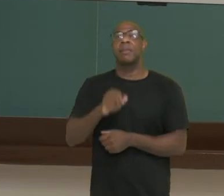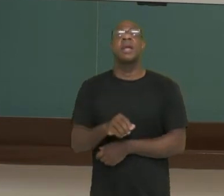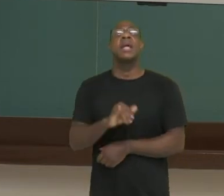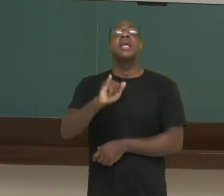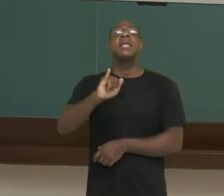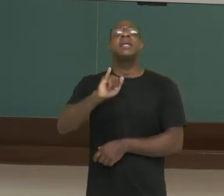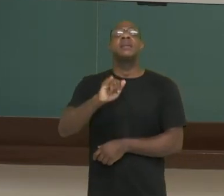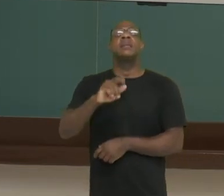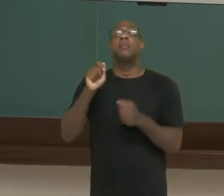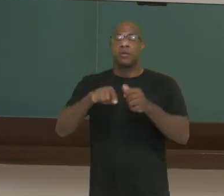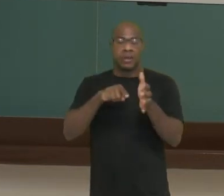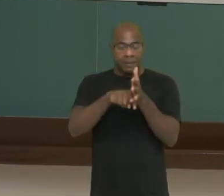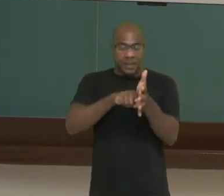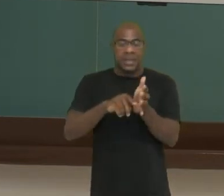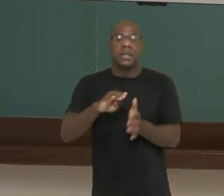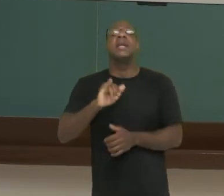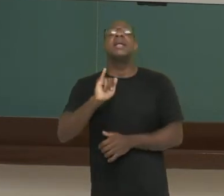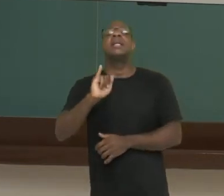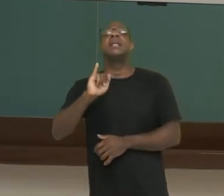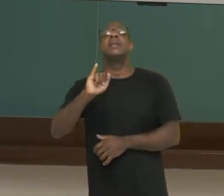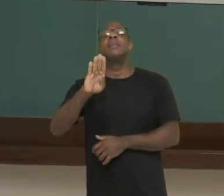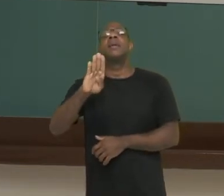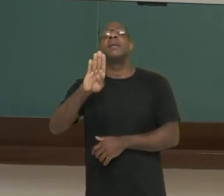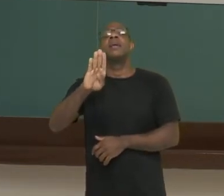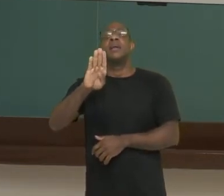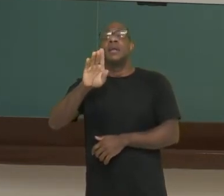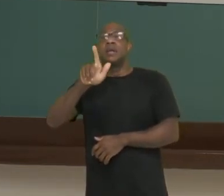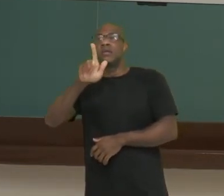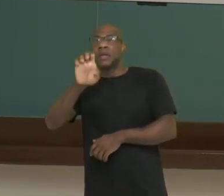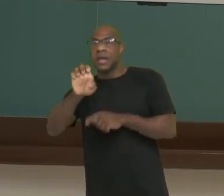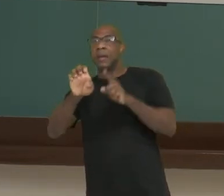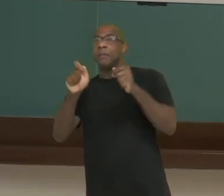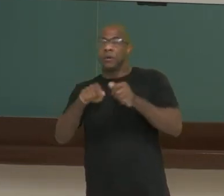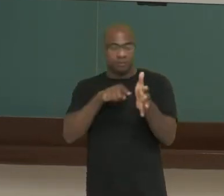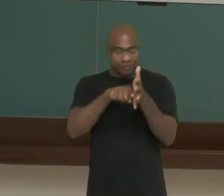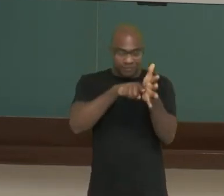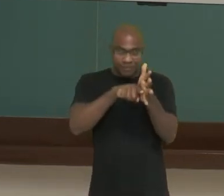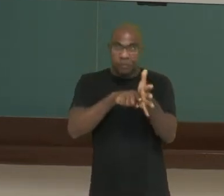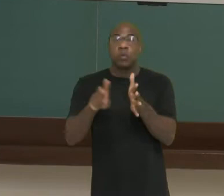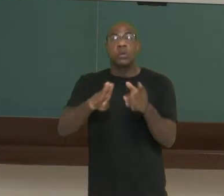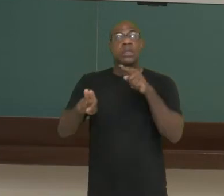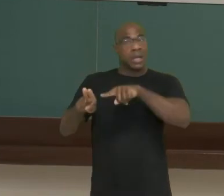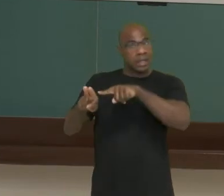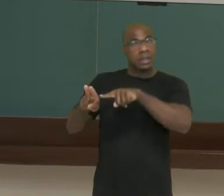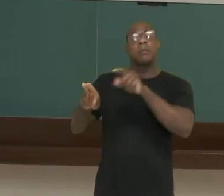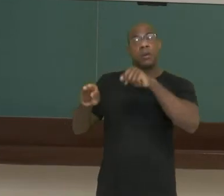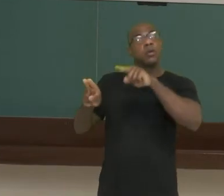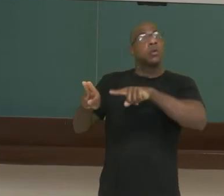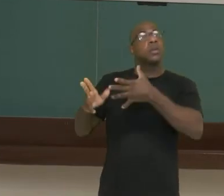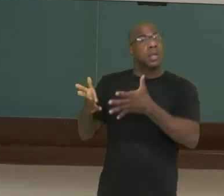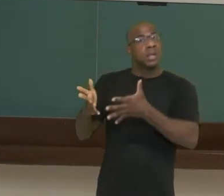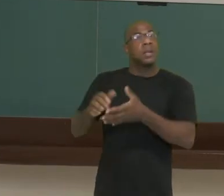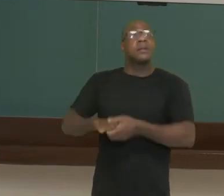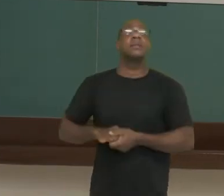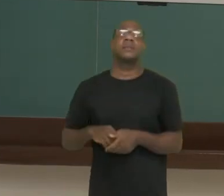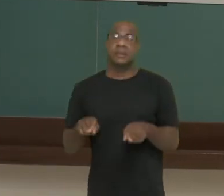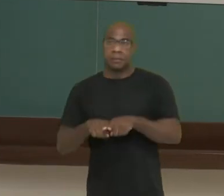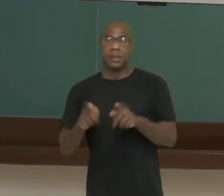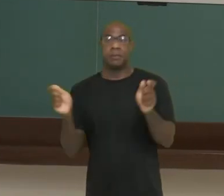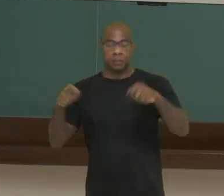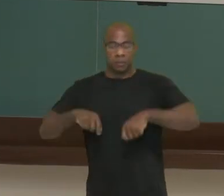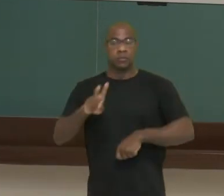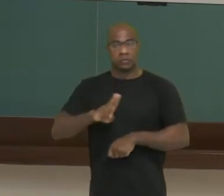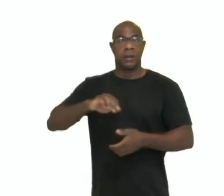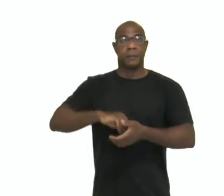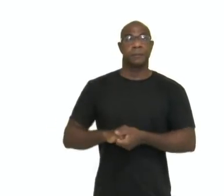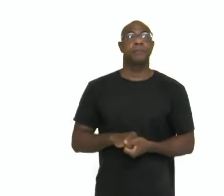por exemplo, do Censo Demográfico, então, que são os dados secundários, são dados que já existem, é só você procurar no banco adequado,